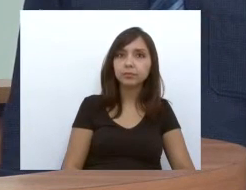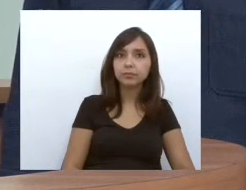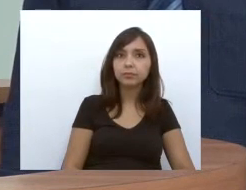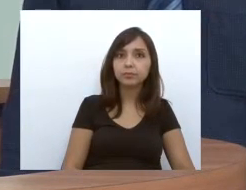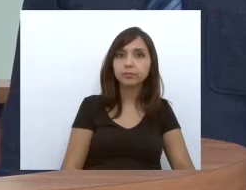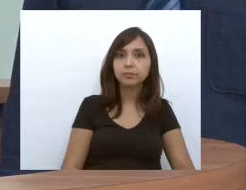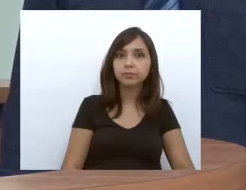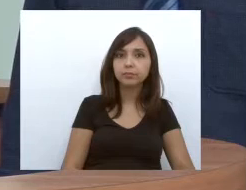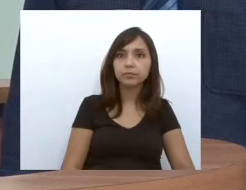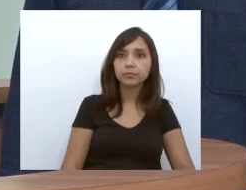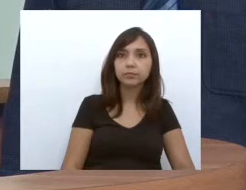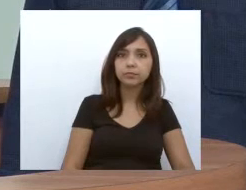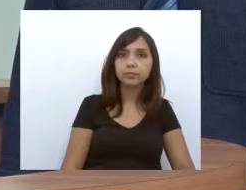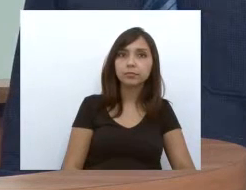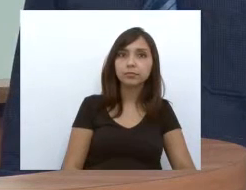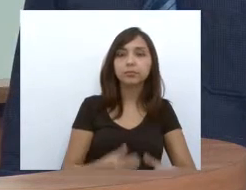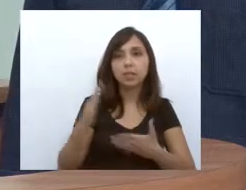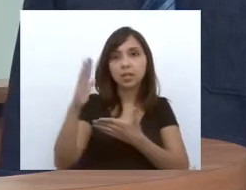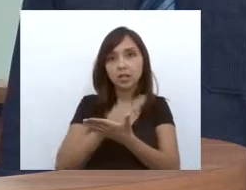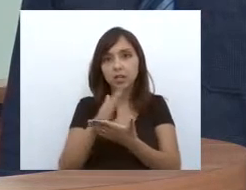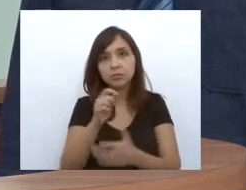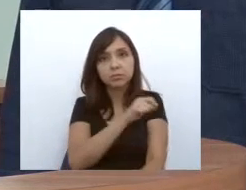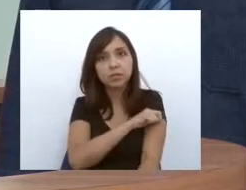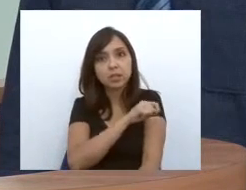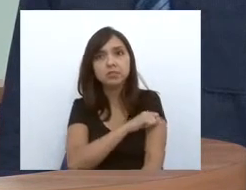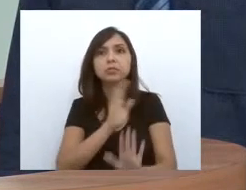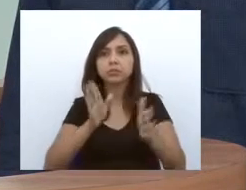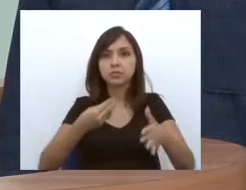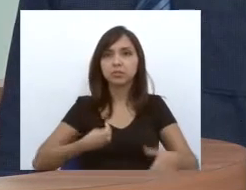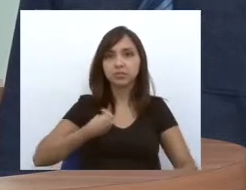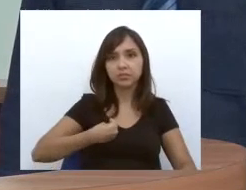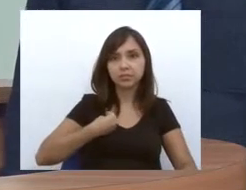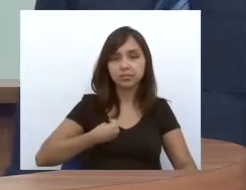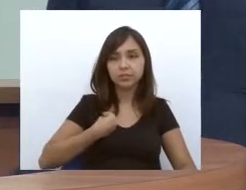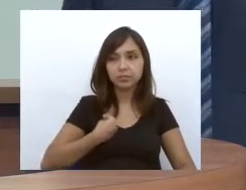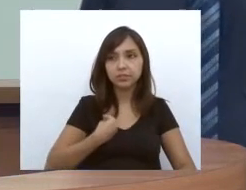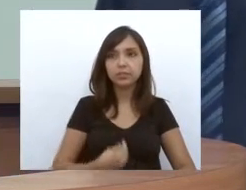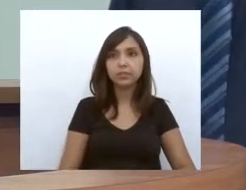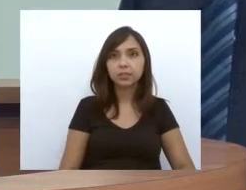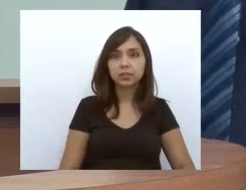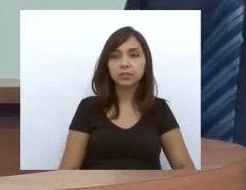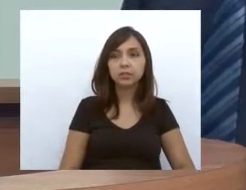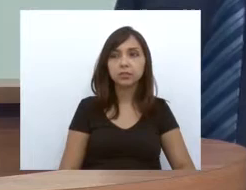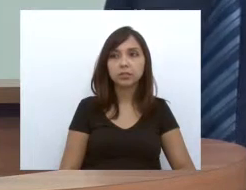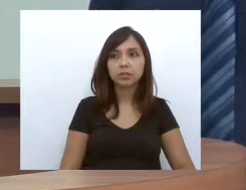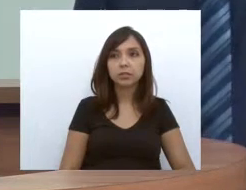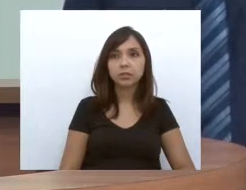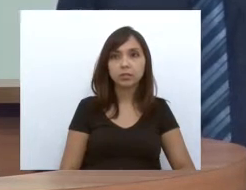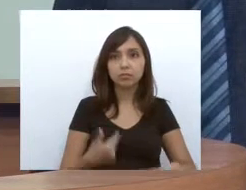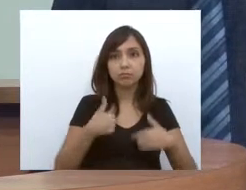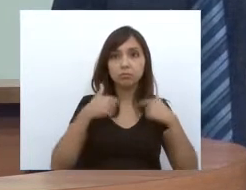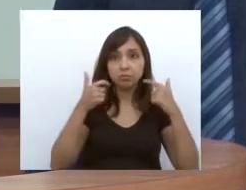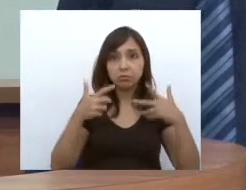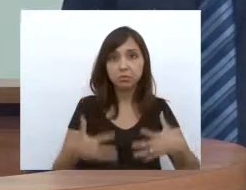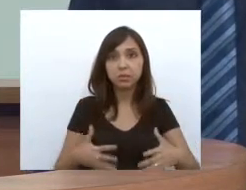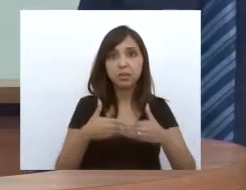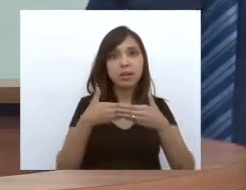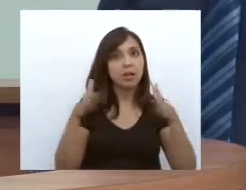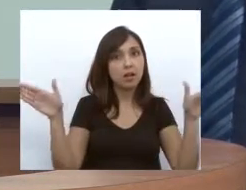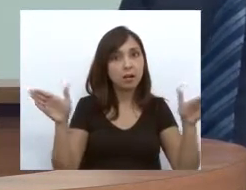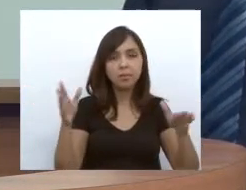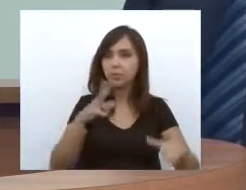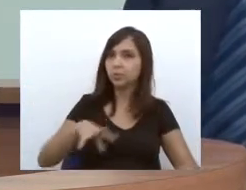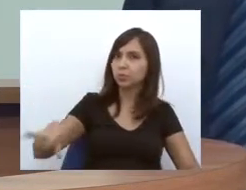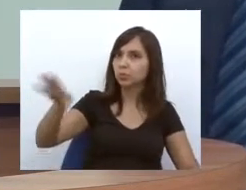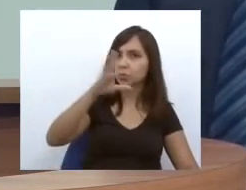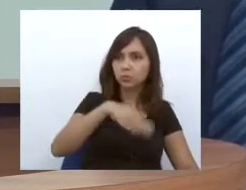Vergonhoso, senhoras e senhores. Alguns alunos já estavam ali no meu gabinete. E digo aqui de público, está lá aberto. Meu não, de todo